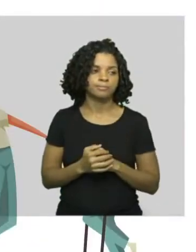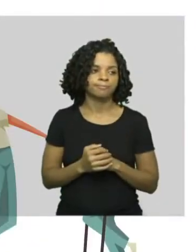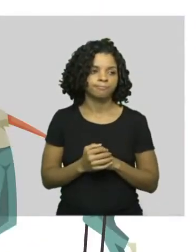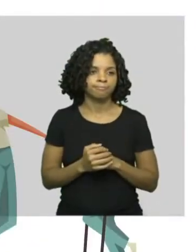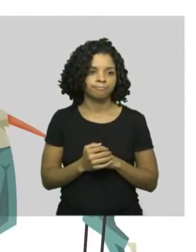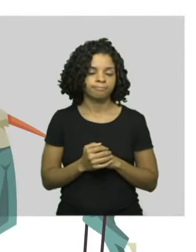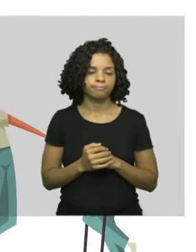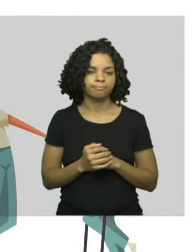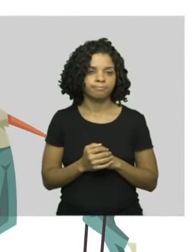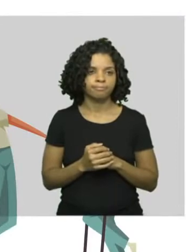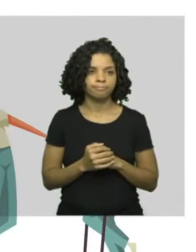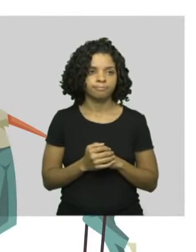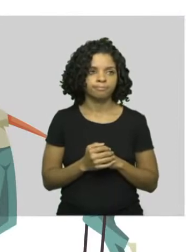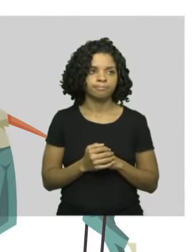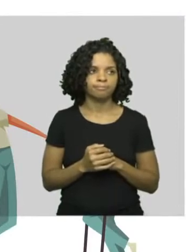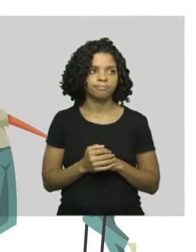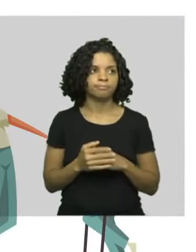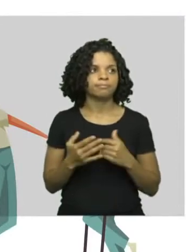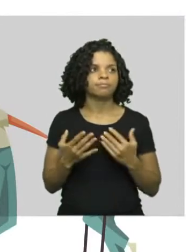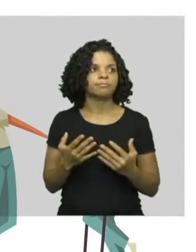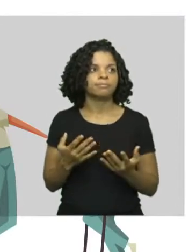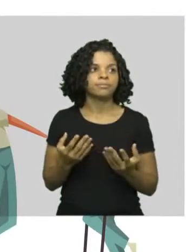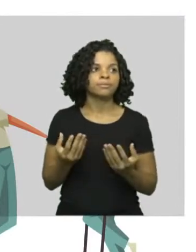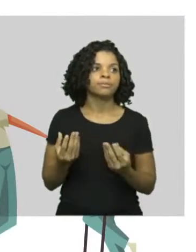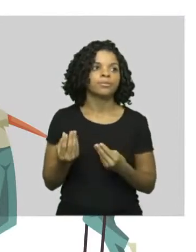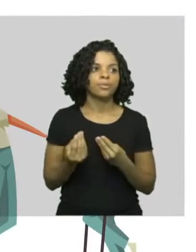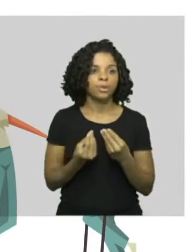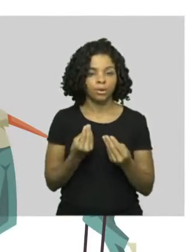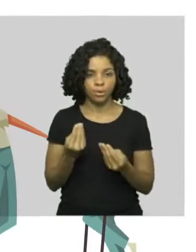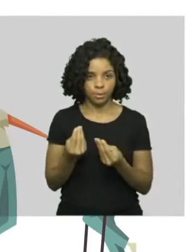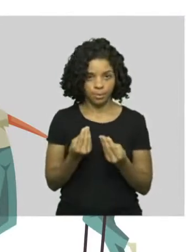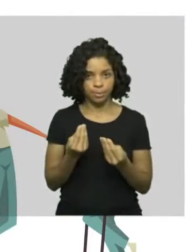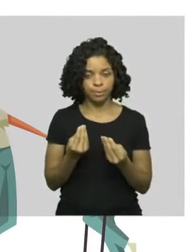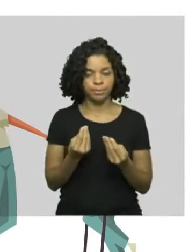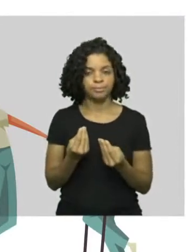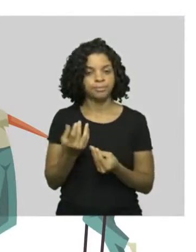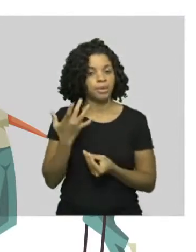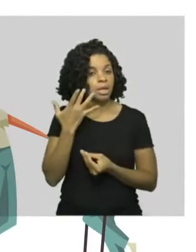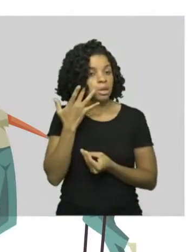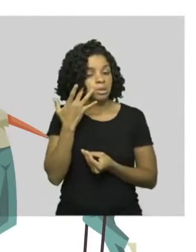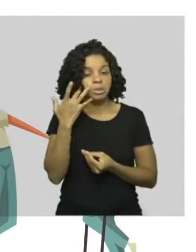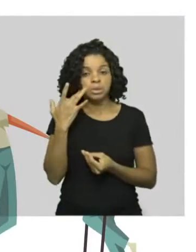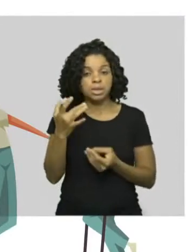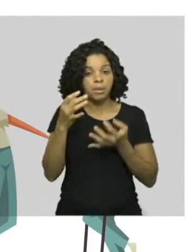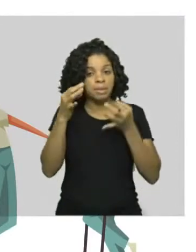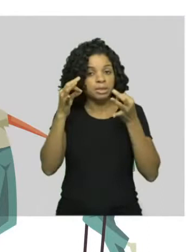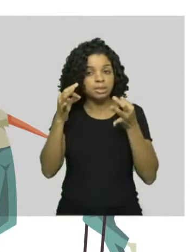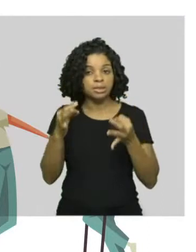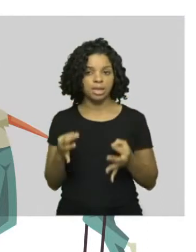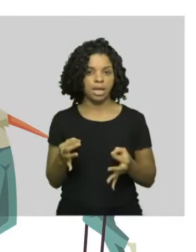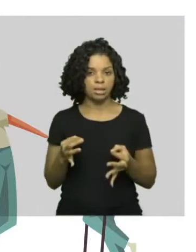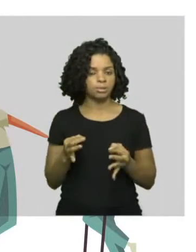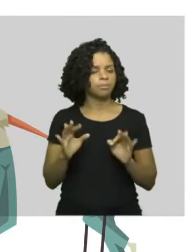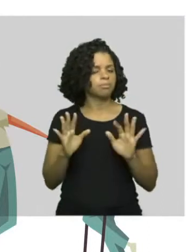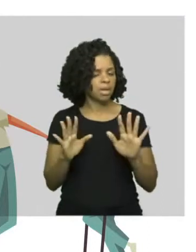Com relação ao prognóstico, bom, nós não temos muitas certezas, mas a gente tem